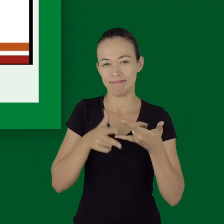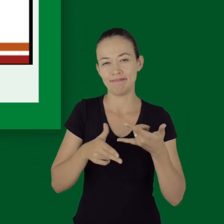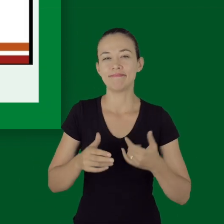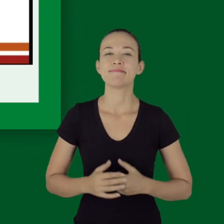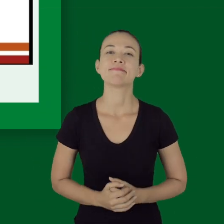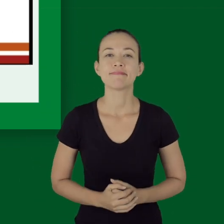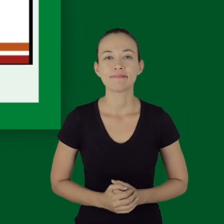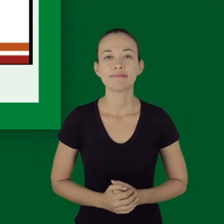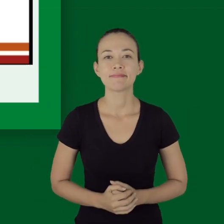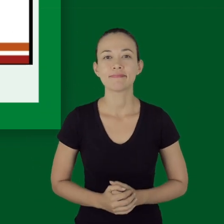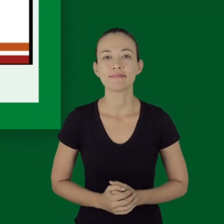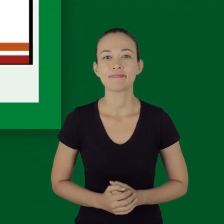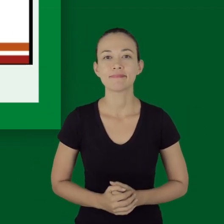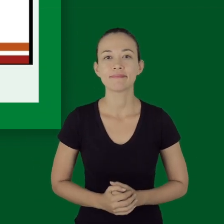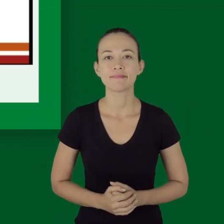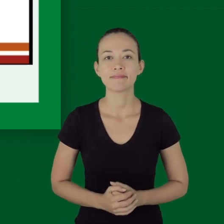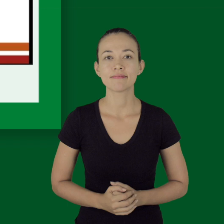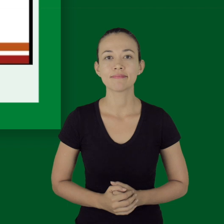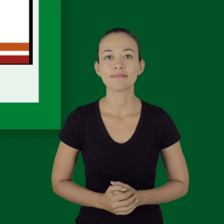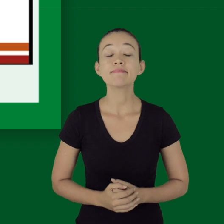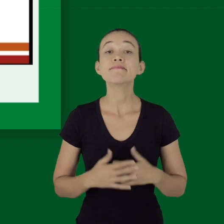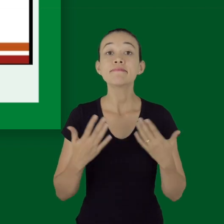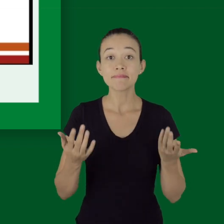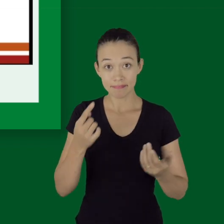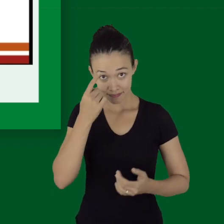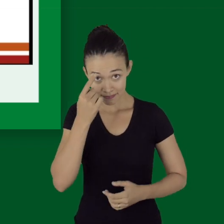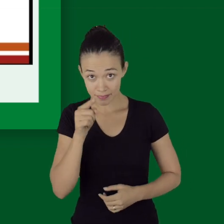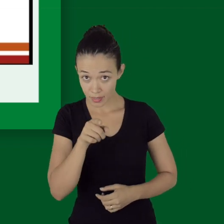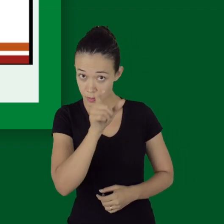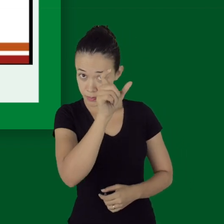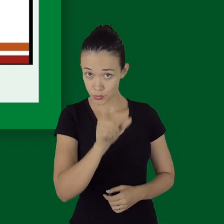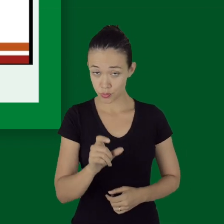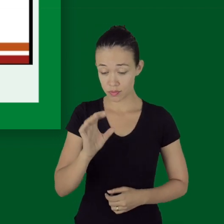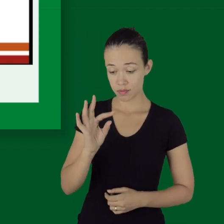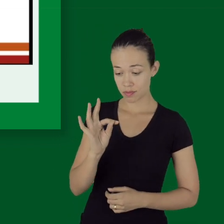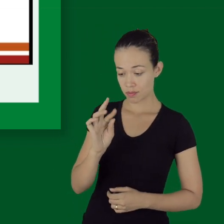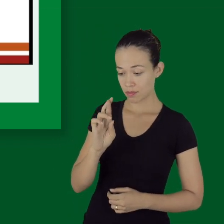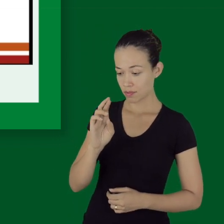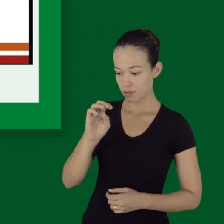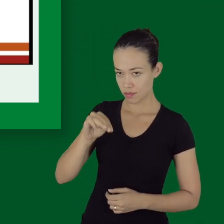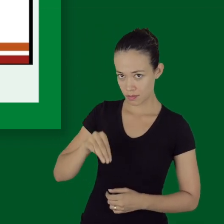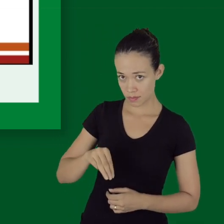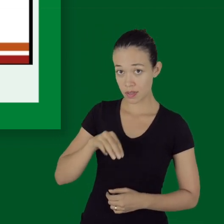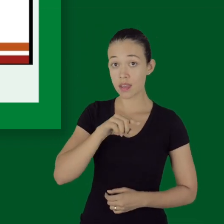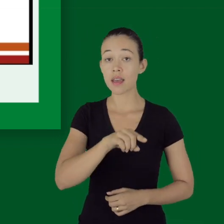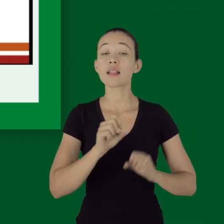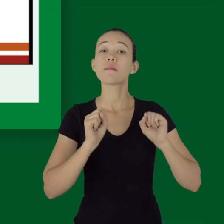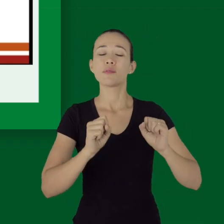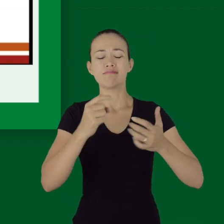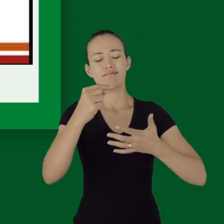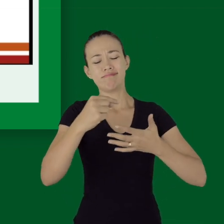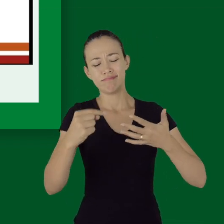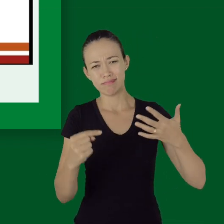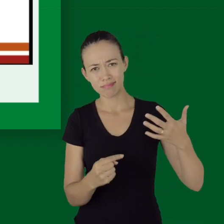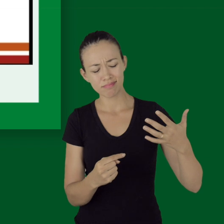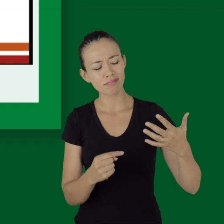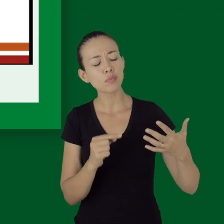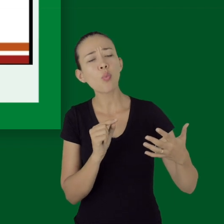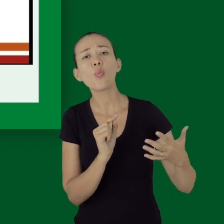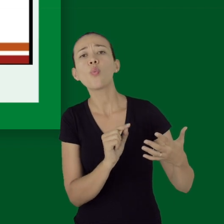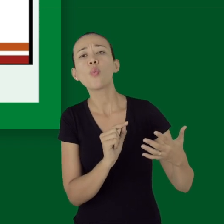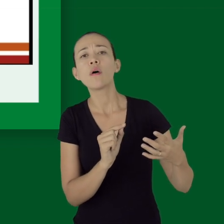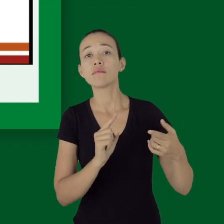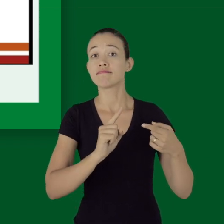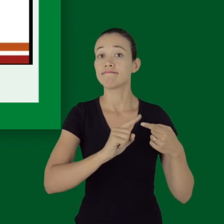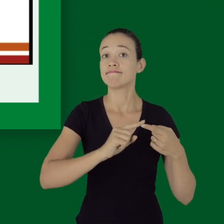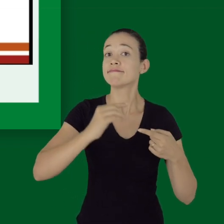C4. Então, de modo geral, o que o paciente pode apresentar no trauma raquimedular?